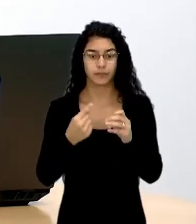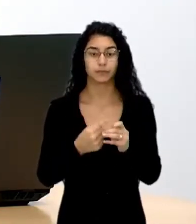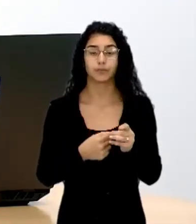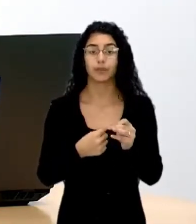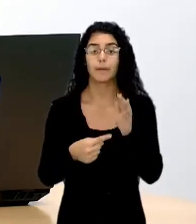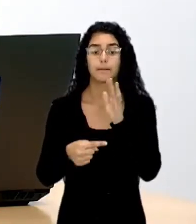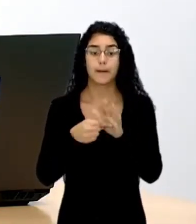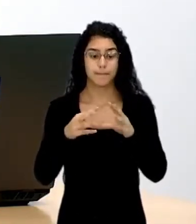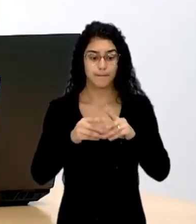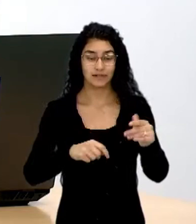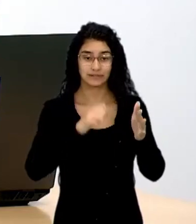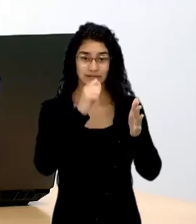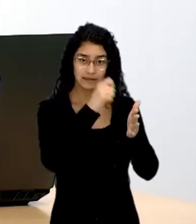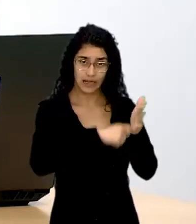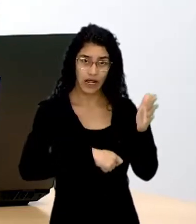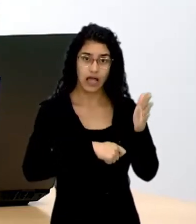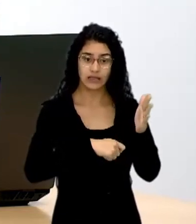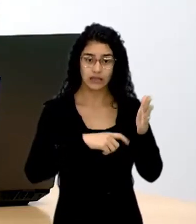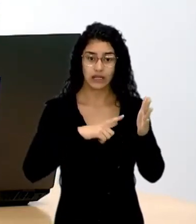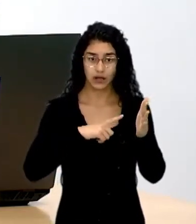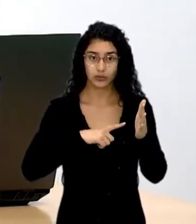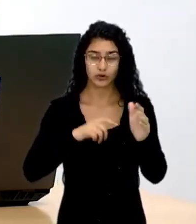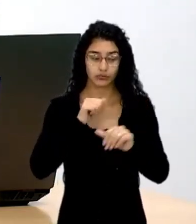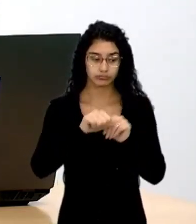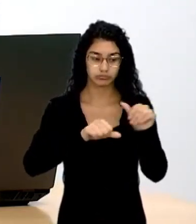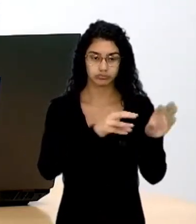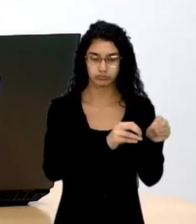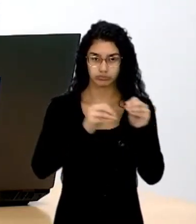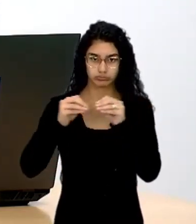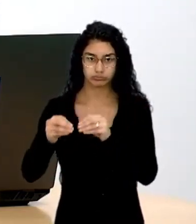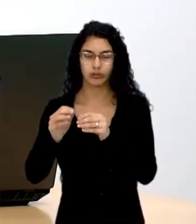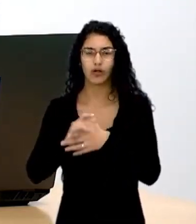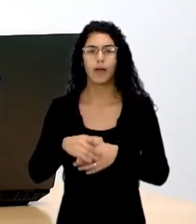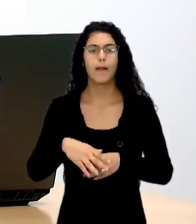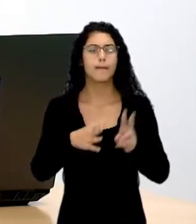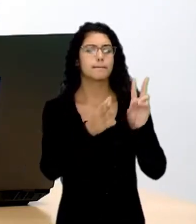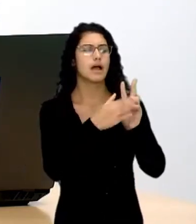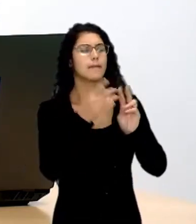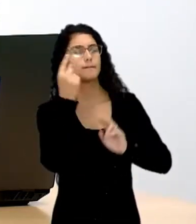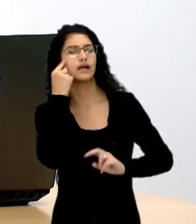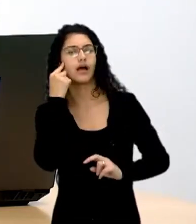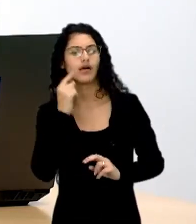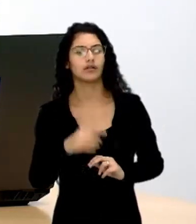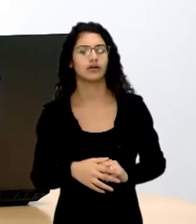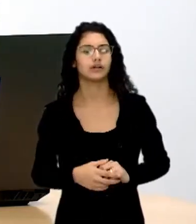assinando posse, transferência de posse de terras. O indígena pensava assim: